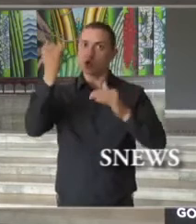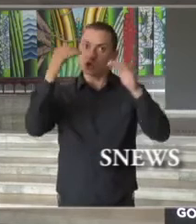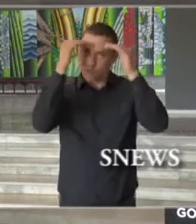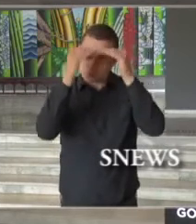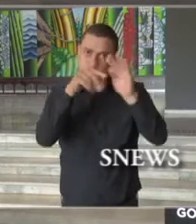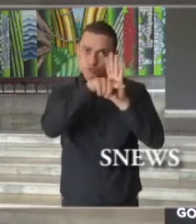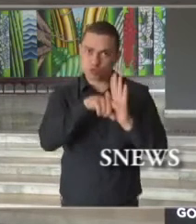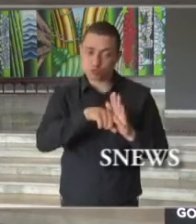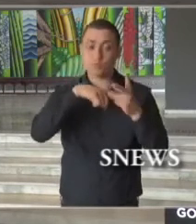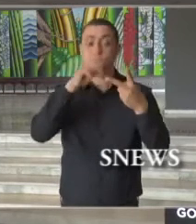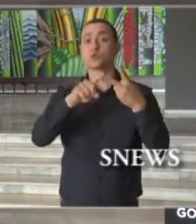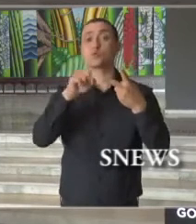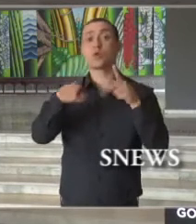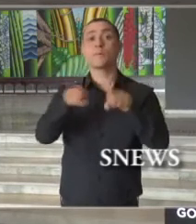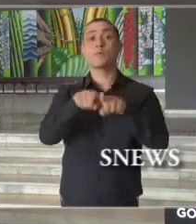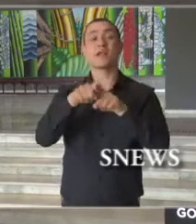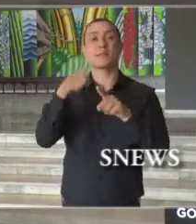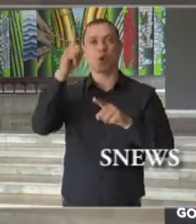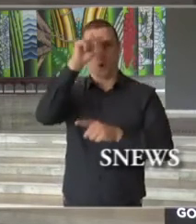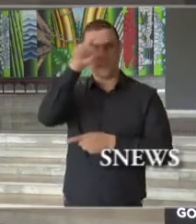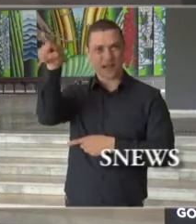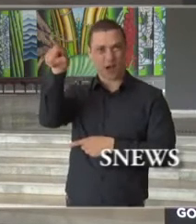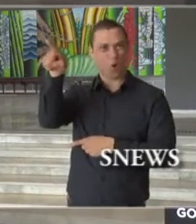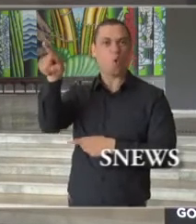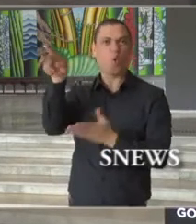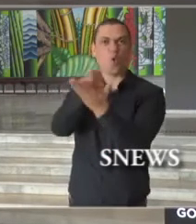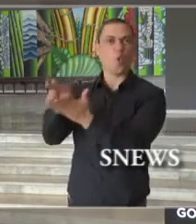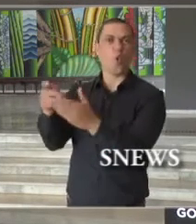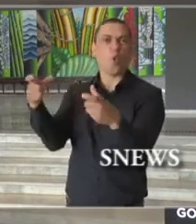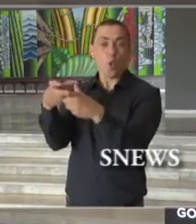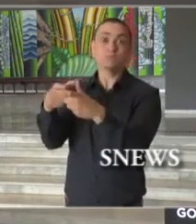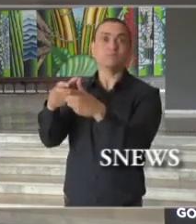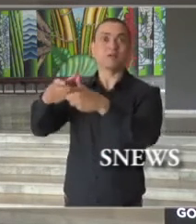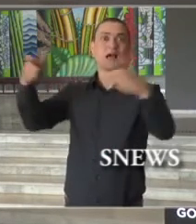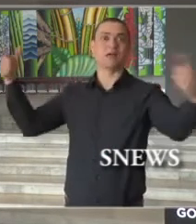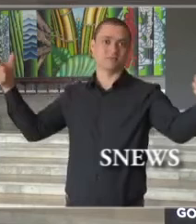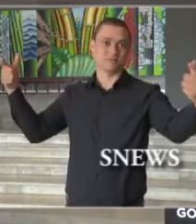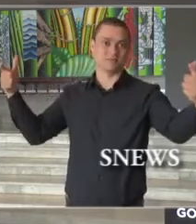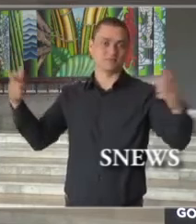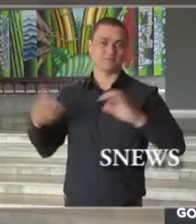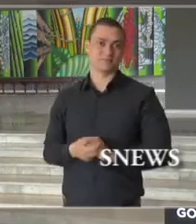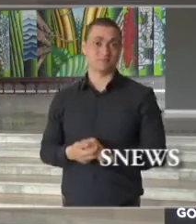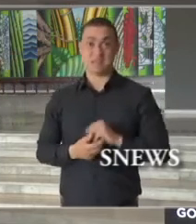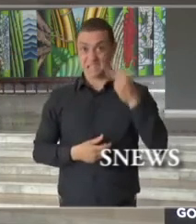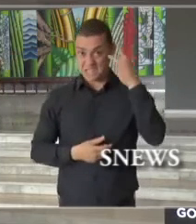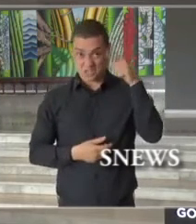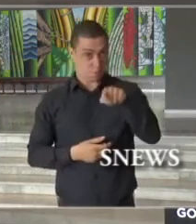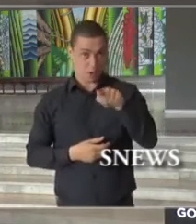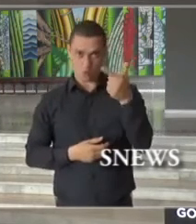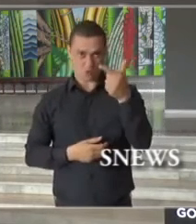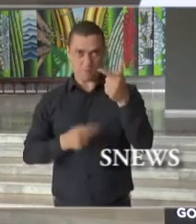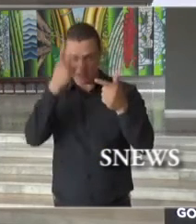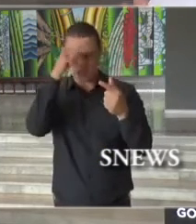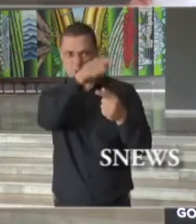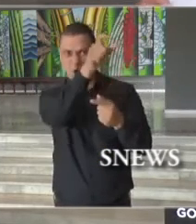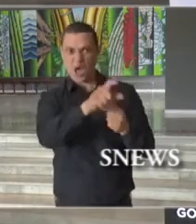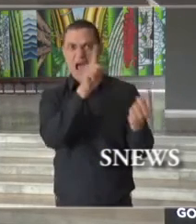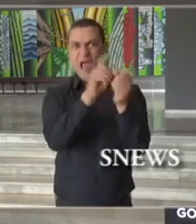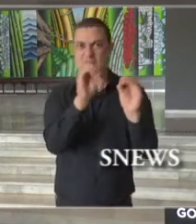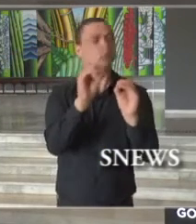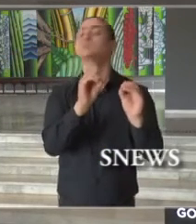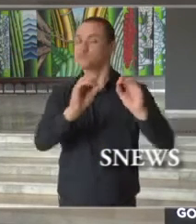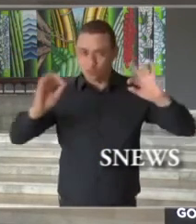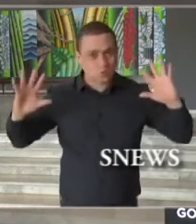fundamentais e segundo pelo aumento da capacidade hospitalar nesse período são paulo não deixou e não deixará ninguém